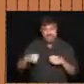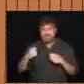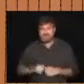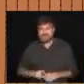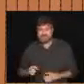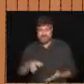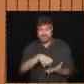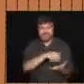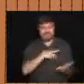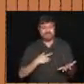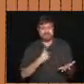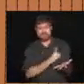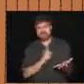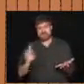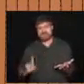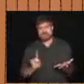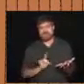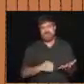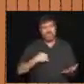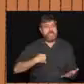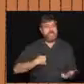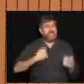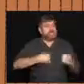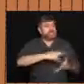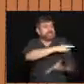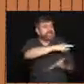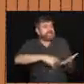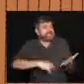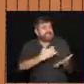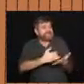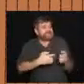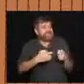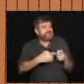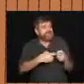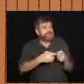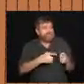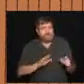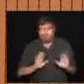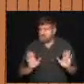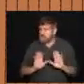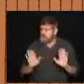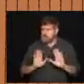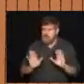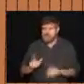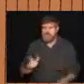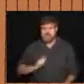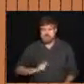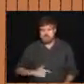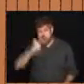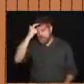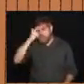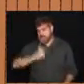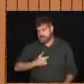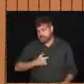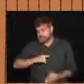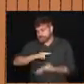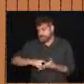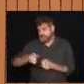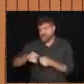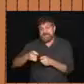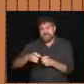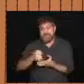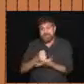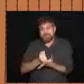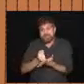ir no centro de saúde para falar, olha, eu preciso de um atestado, ou eu preciso que convalide a minha receita. Nós